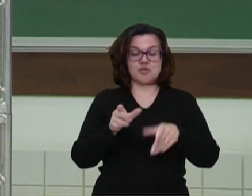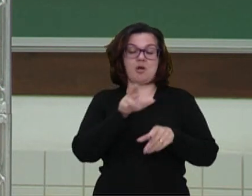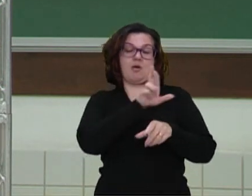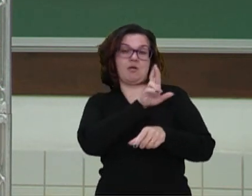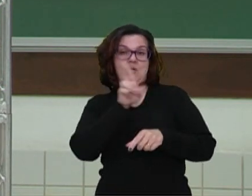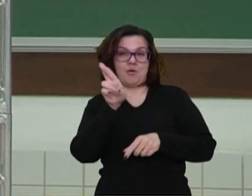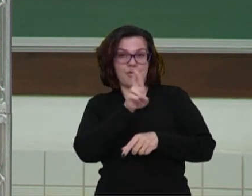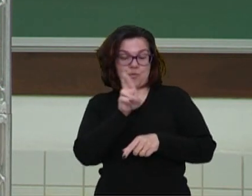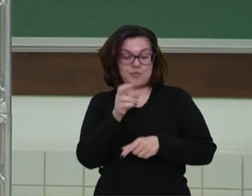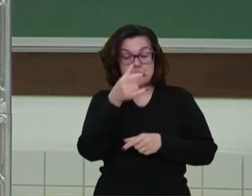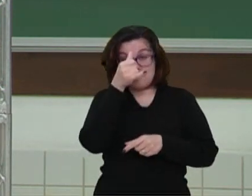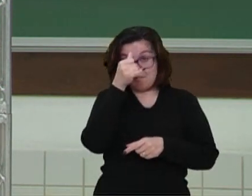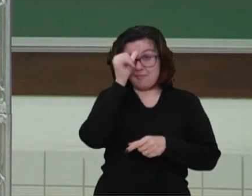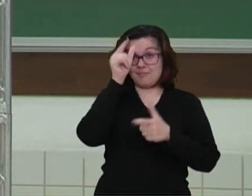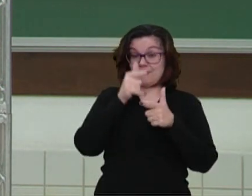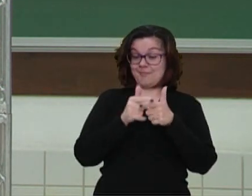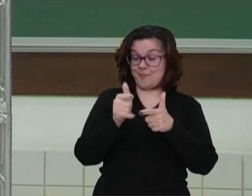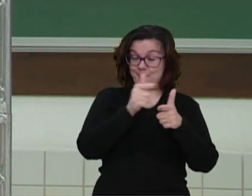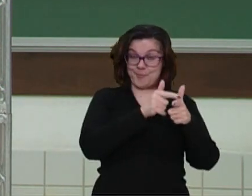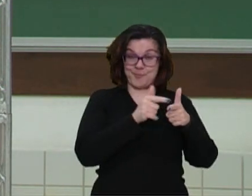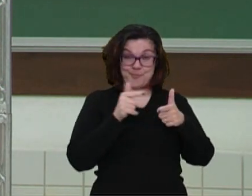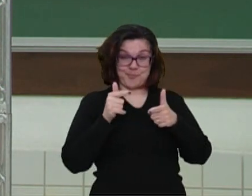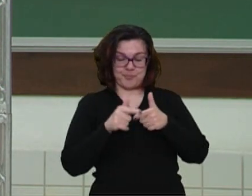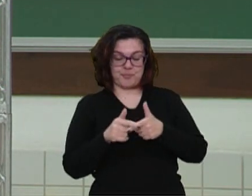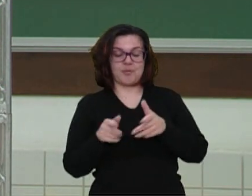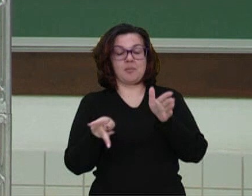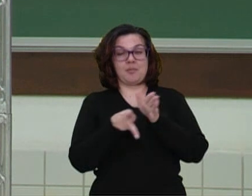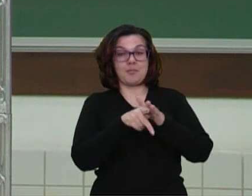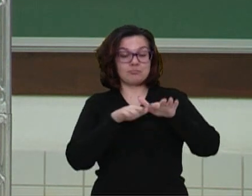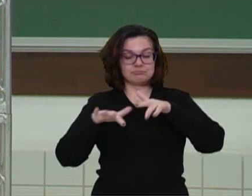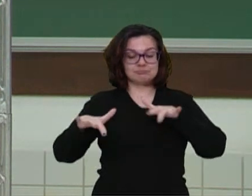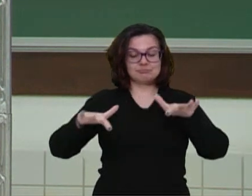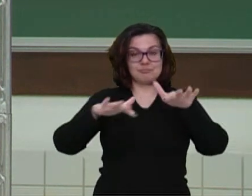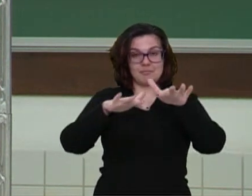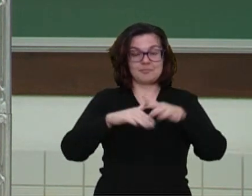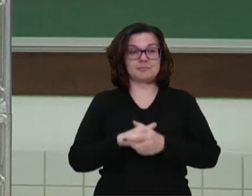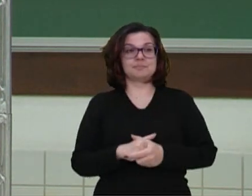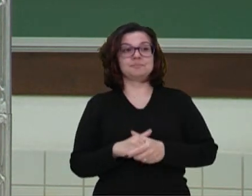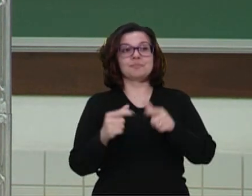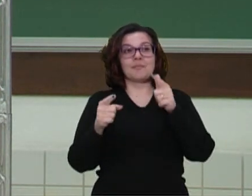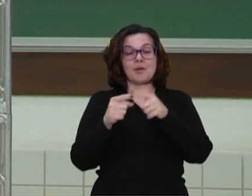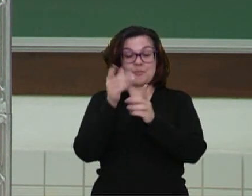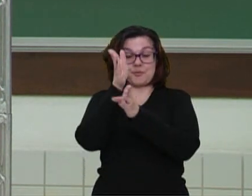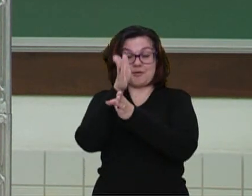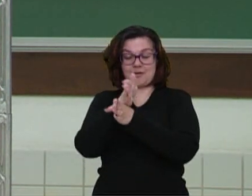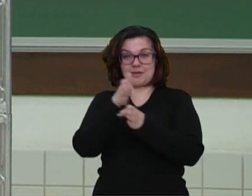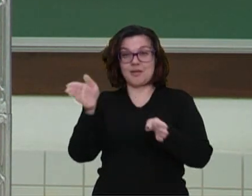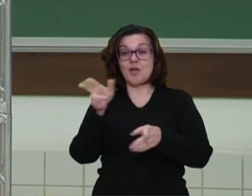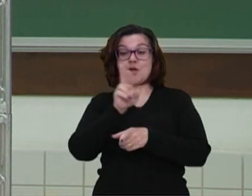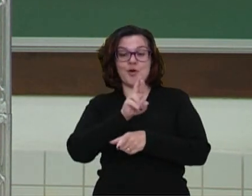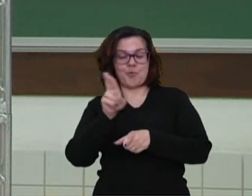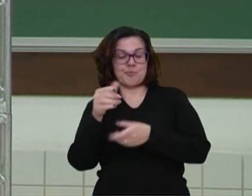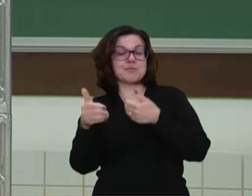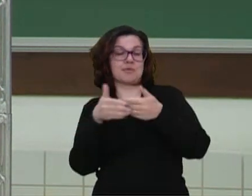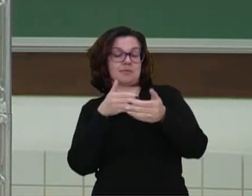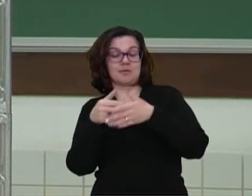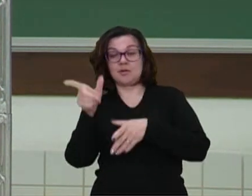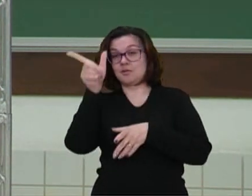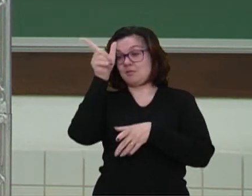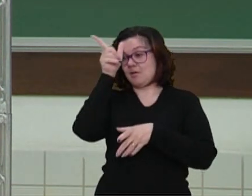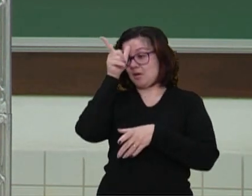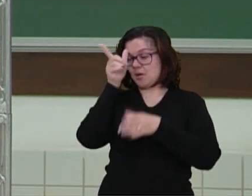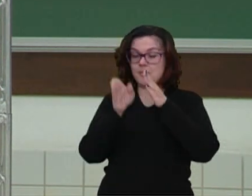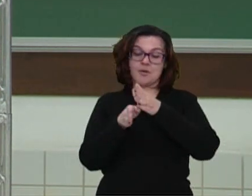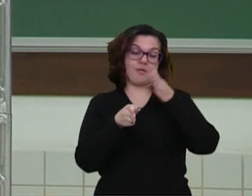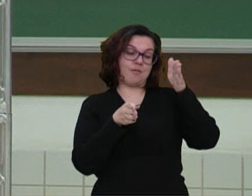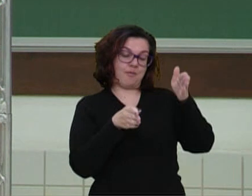soviéticos, para evitar problemas no Pacífico, porque a União Soviética faz fronte tanto com a Alemanha quanto com